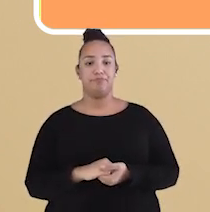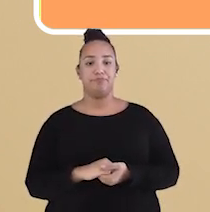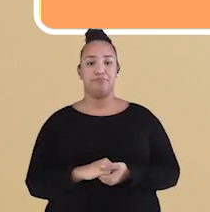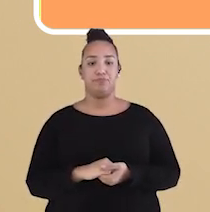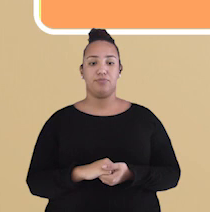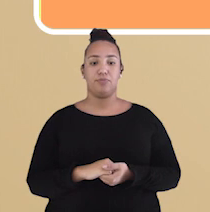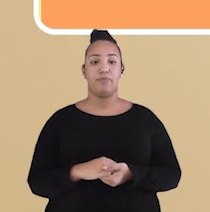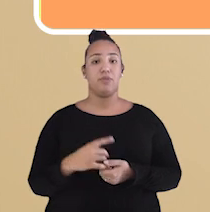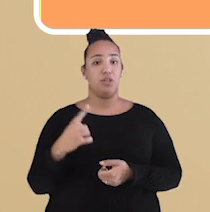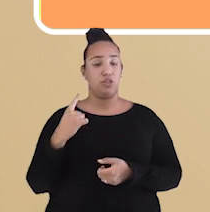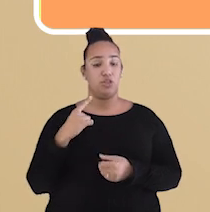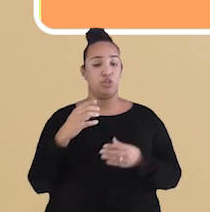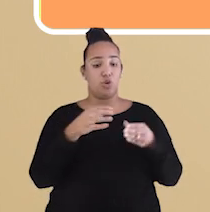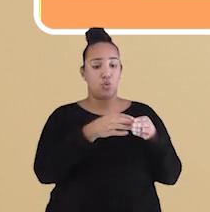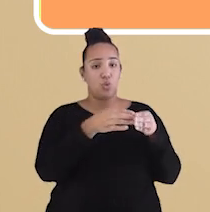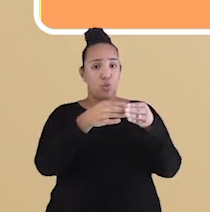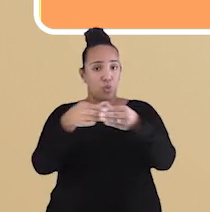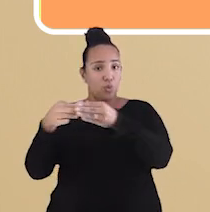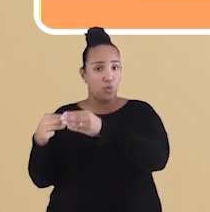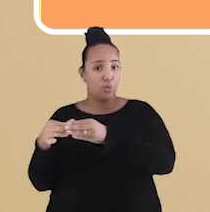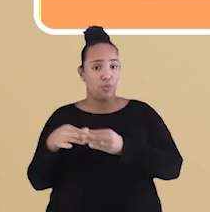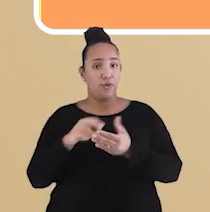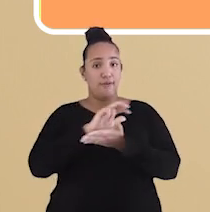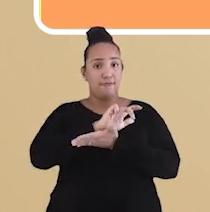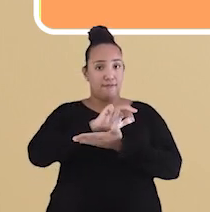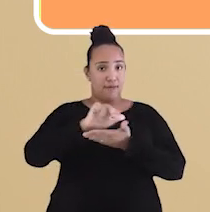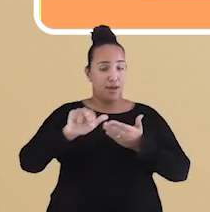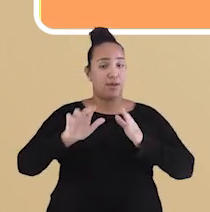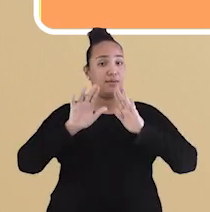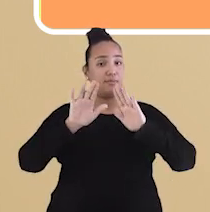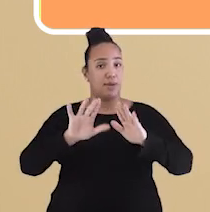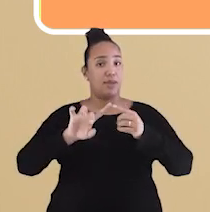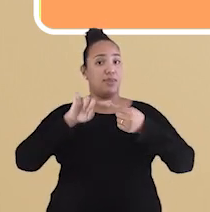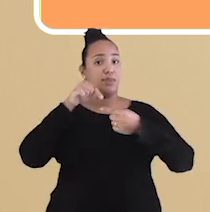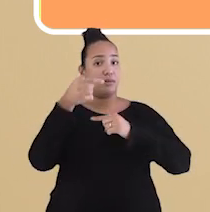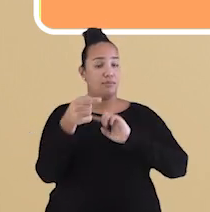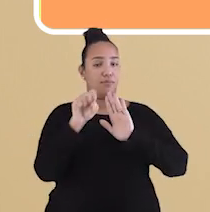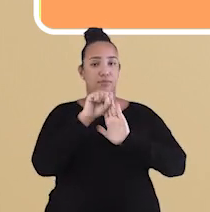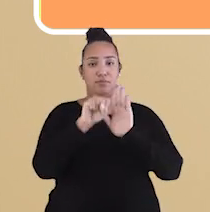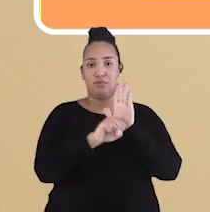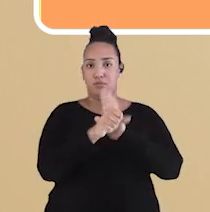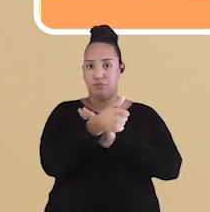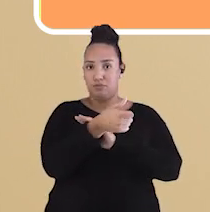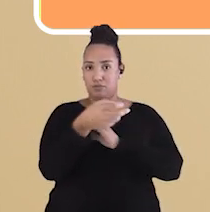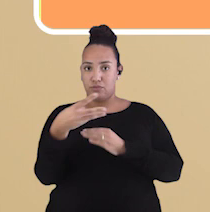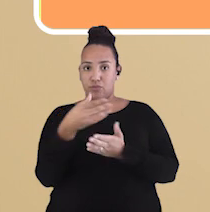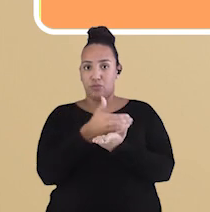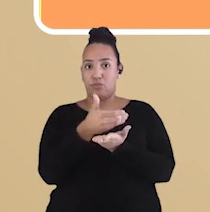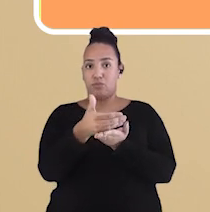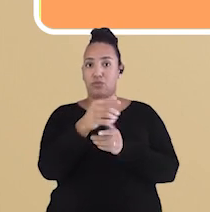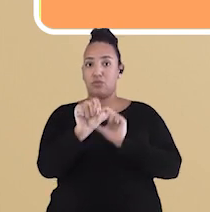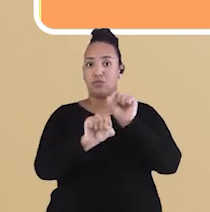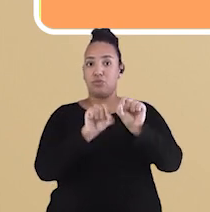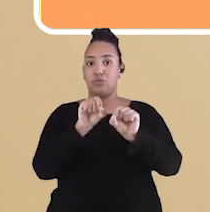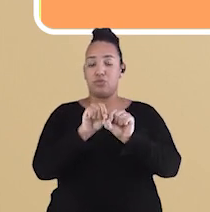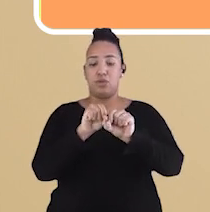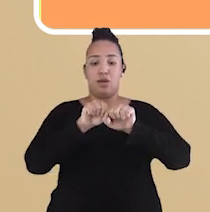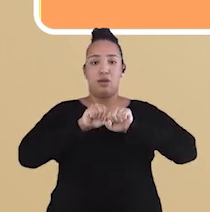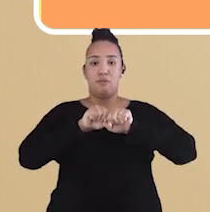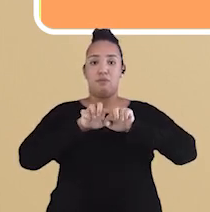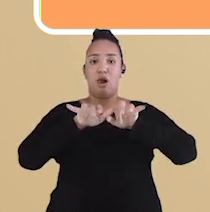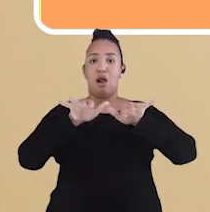Inicialmente, se dividiam em aldeias. Porém, a partir do século XIII, começaram seu processo de